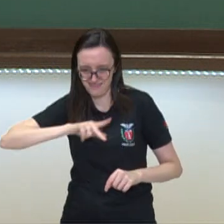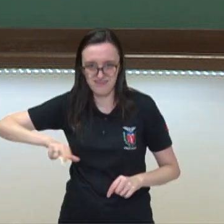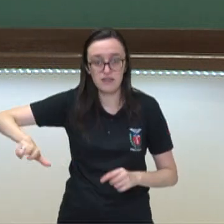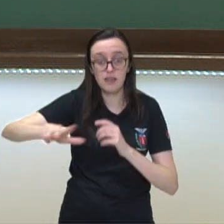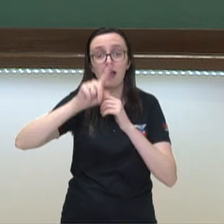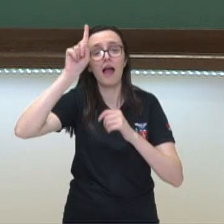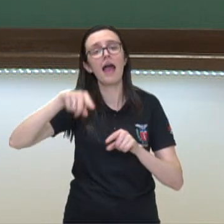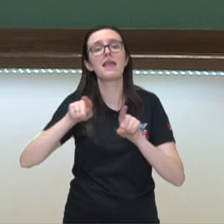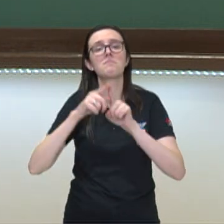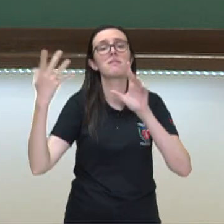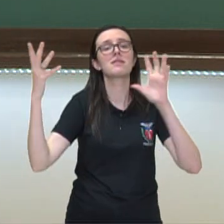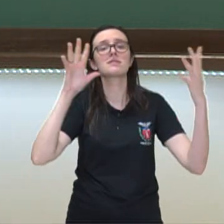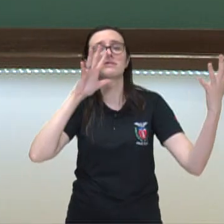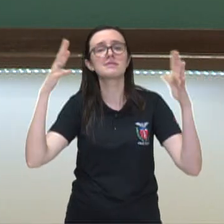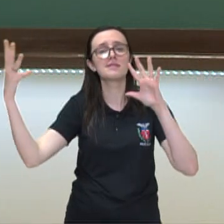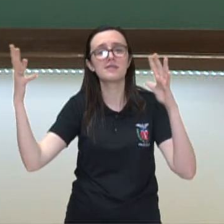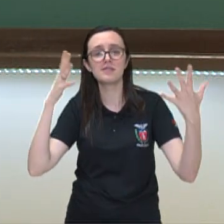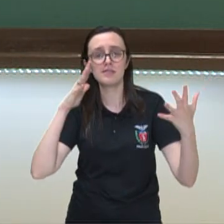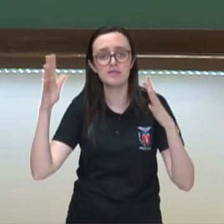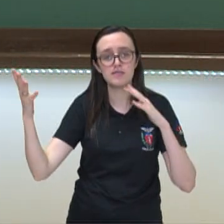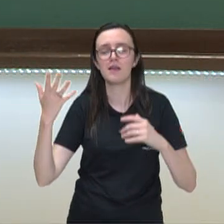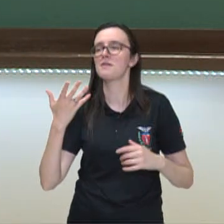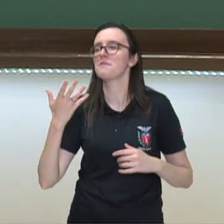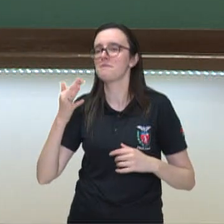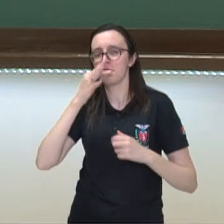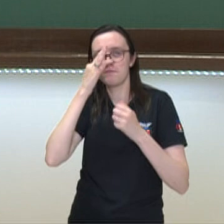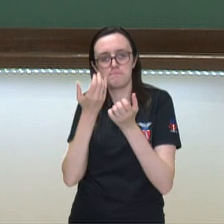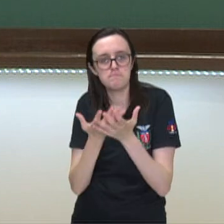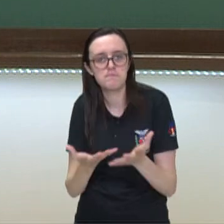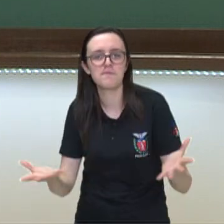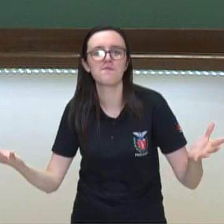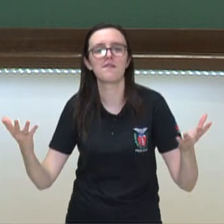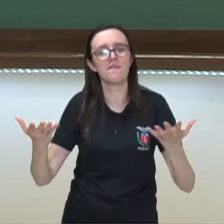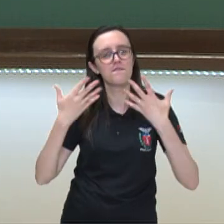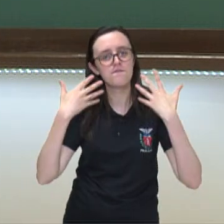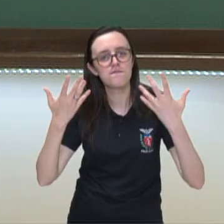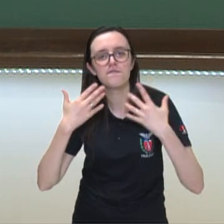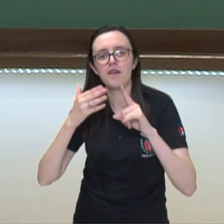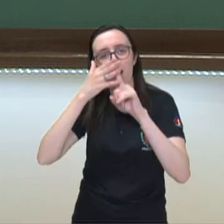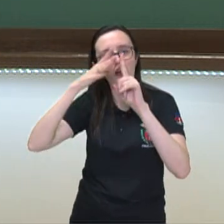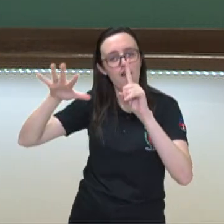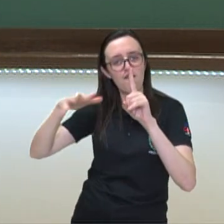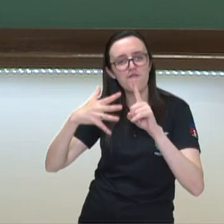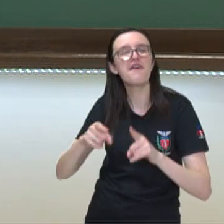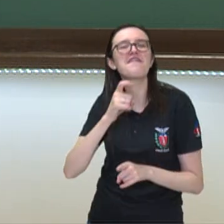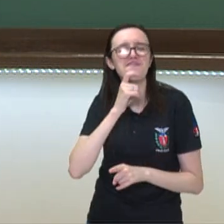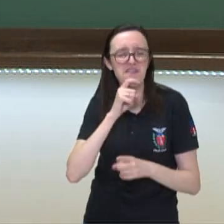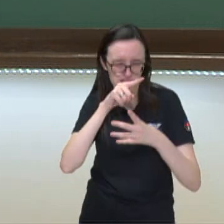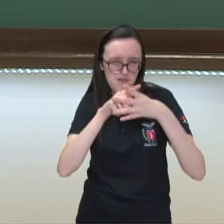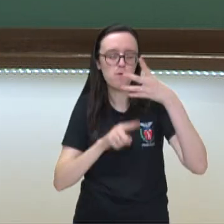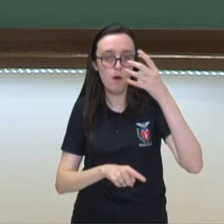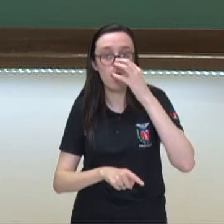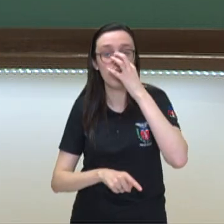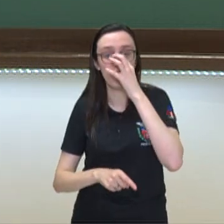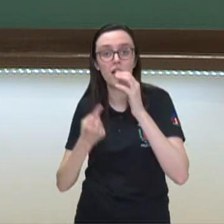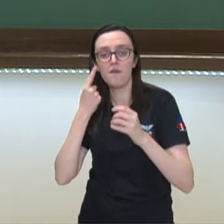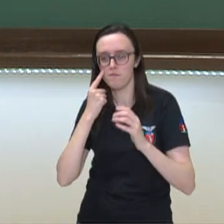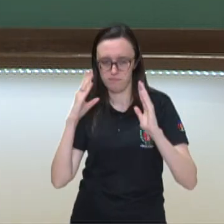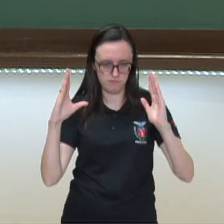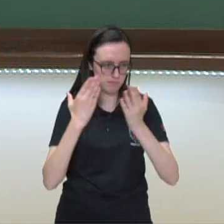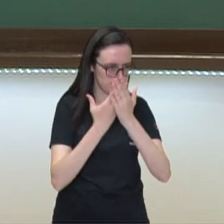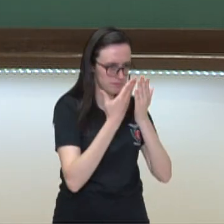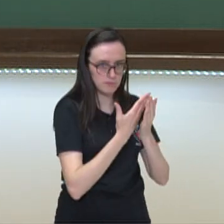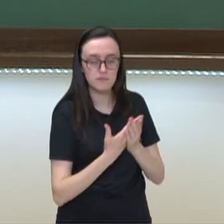estações do ano, primavera, verão, outono, inverno. Então quer dizer que a medição do tempo